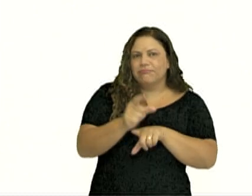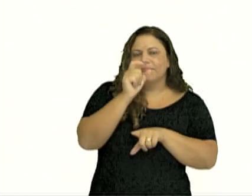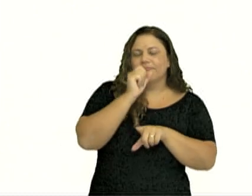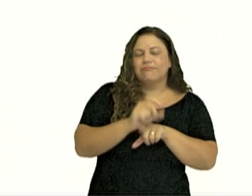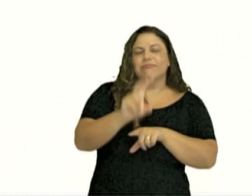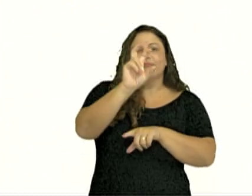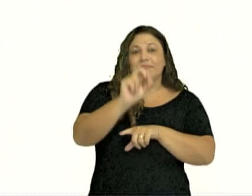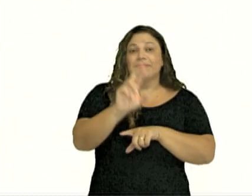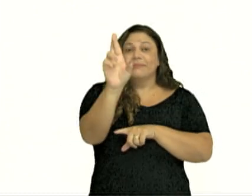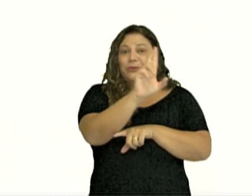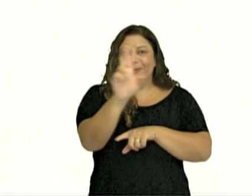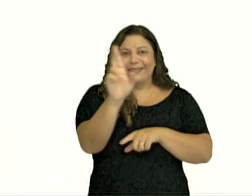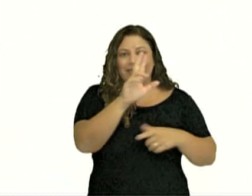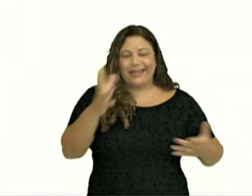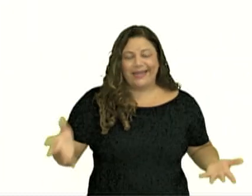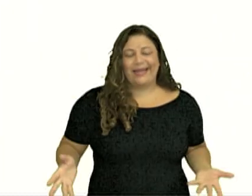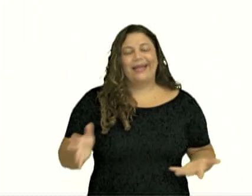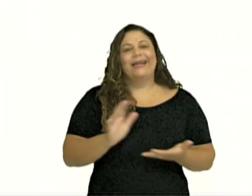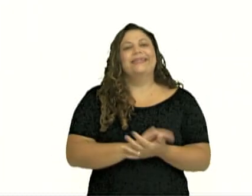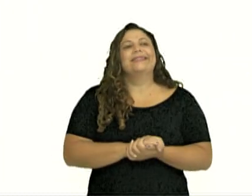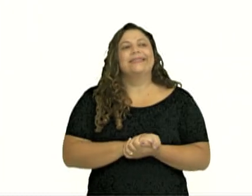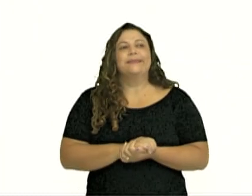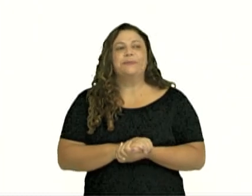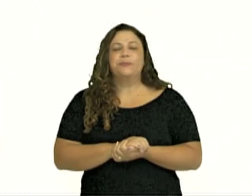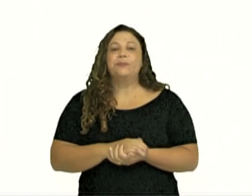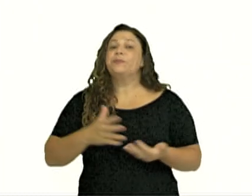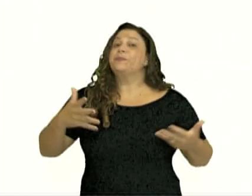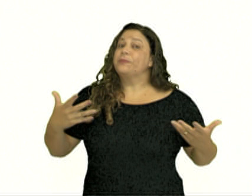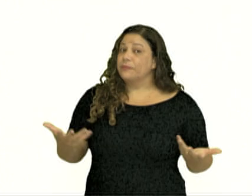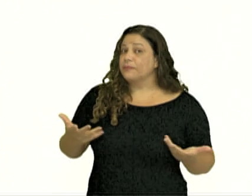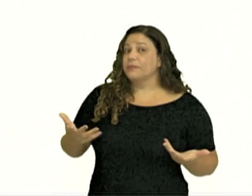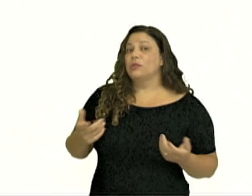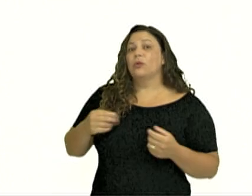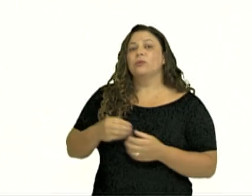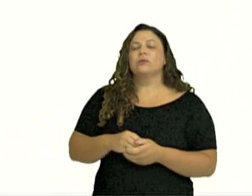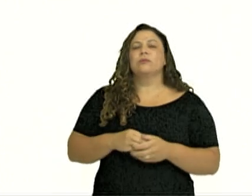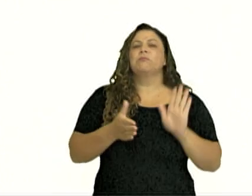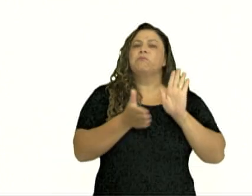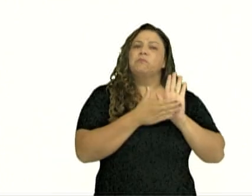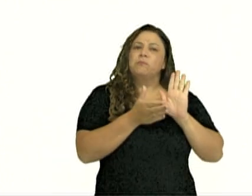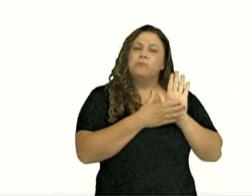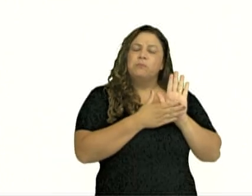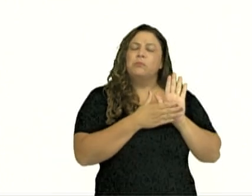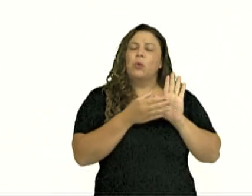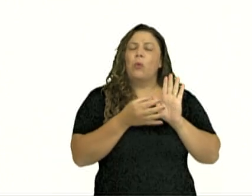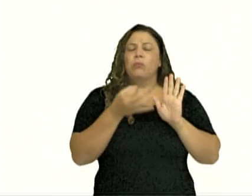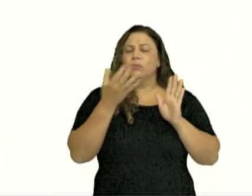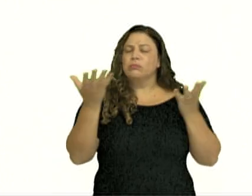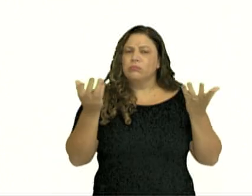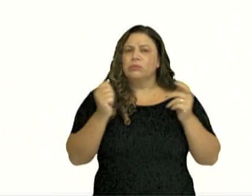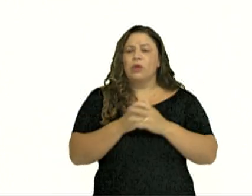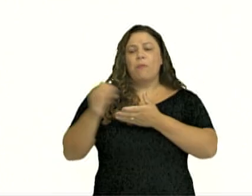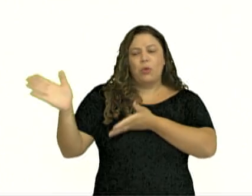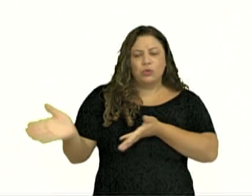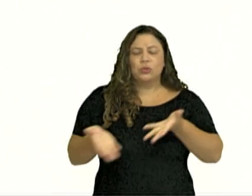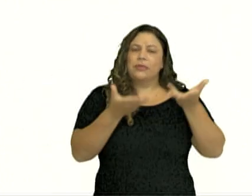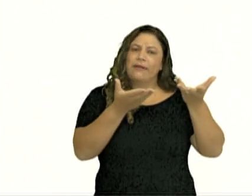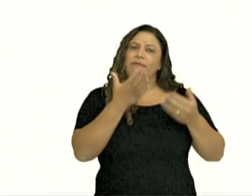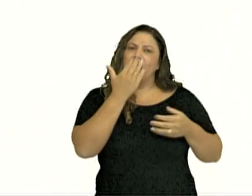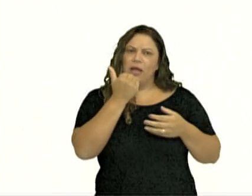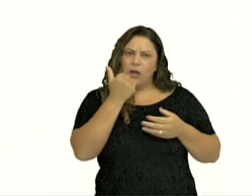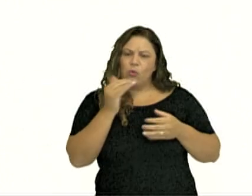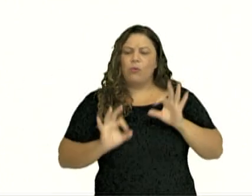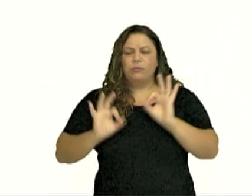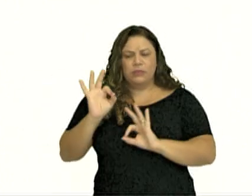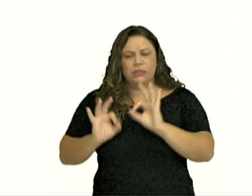custa R$50. Então, nós estamos propondo que a gente pode ela levar o lanche de casa, preparar,